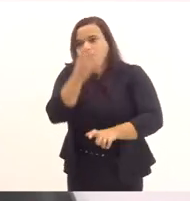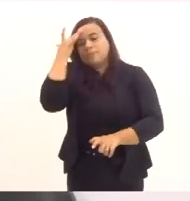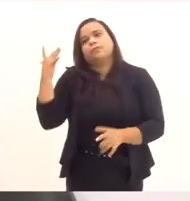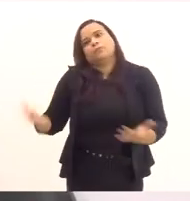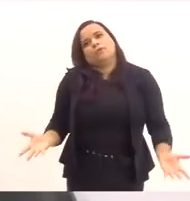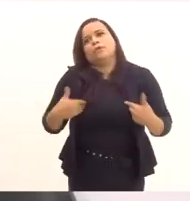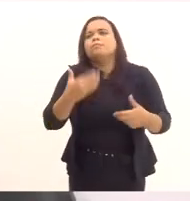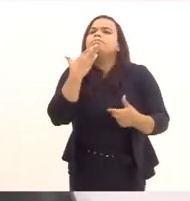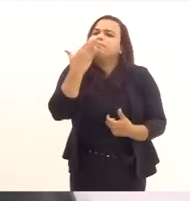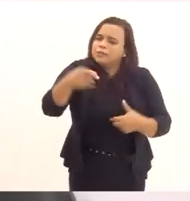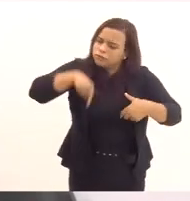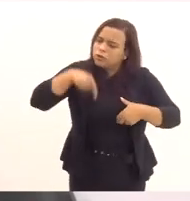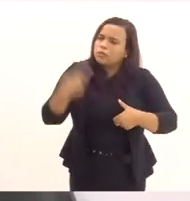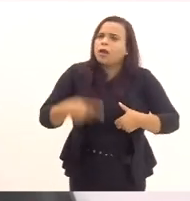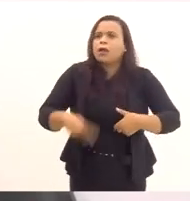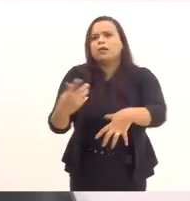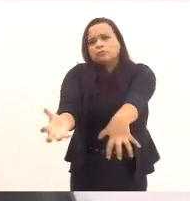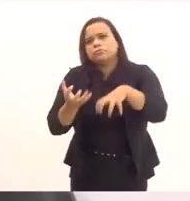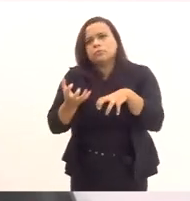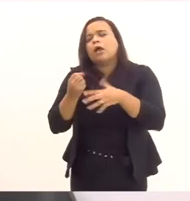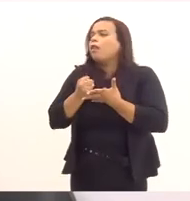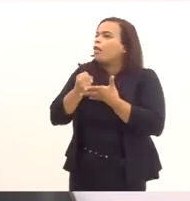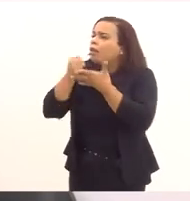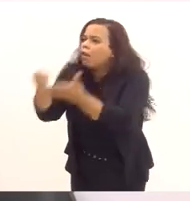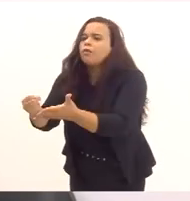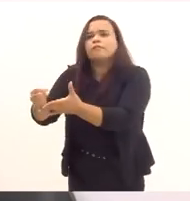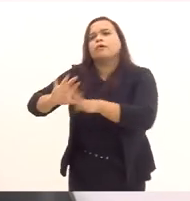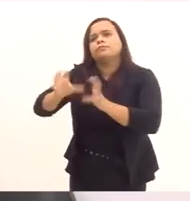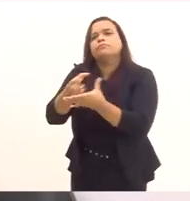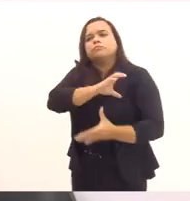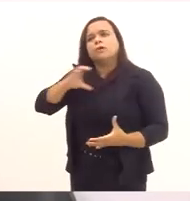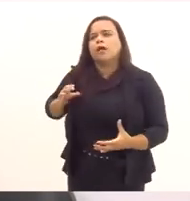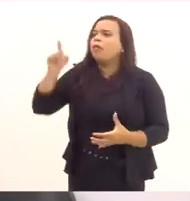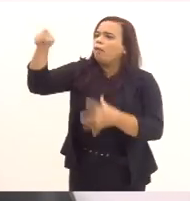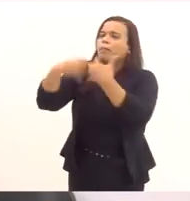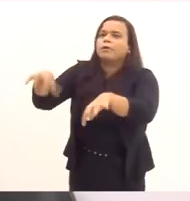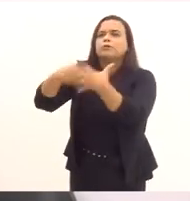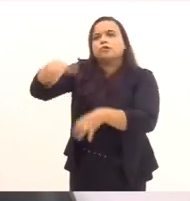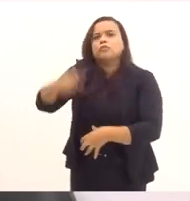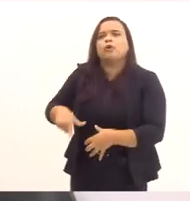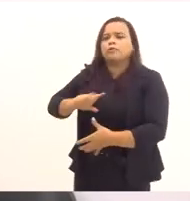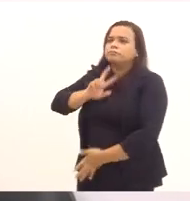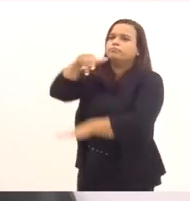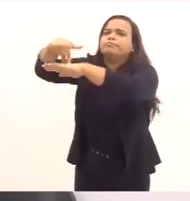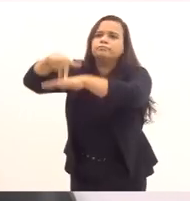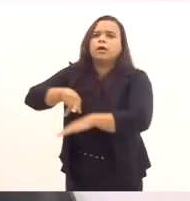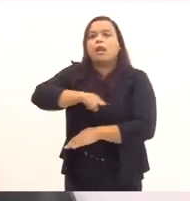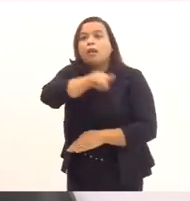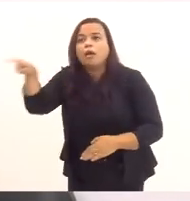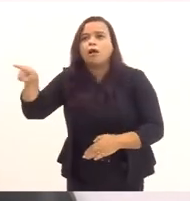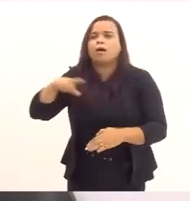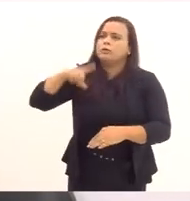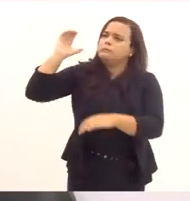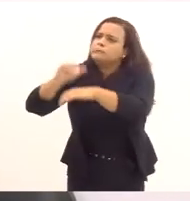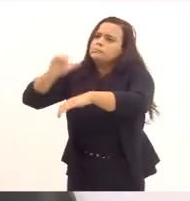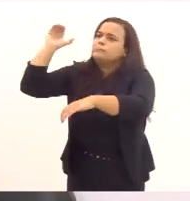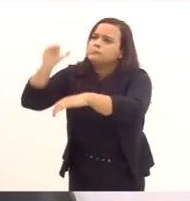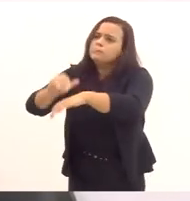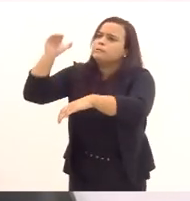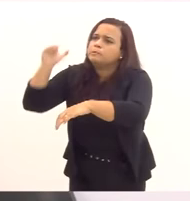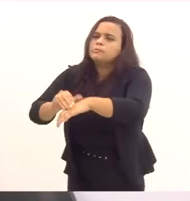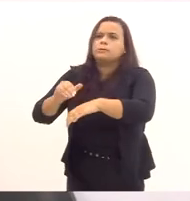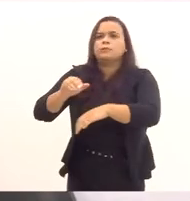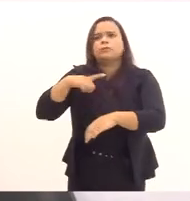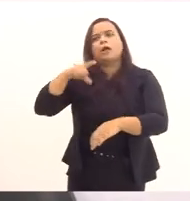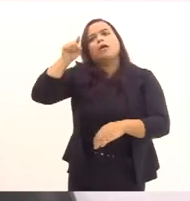eu queria pedir esse Parlamento que levasse essa comissão novamente a Petrópolis porque lá eles são então E quando é que está aqui fazendo o nosso